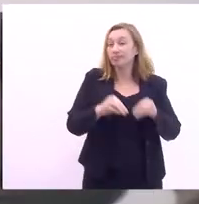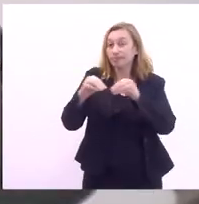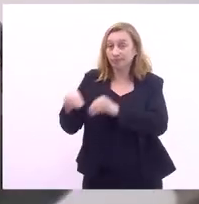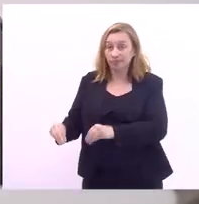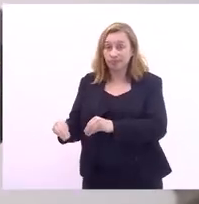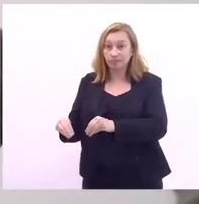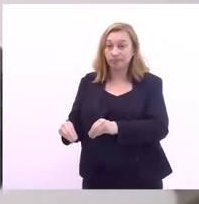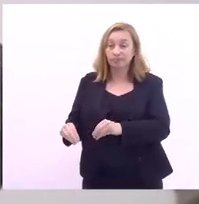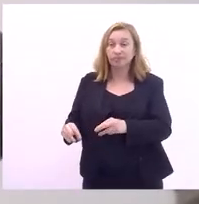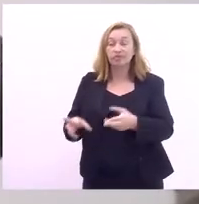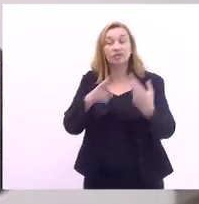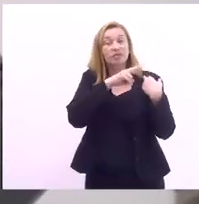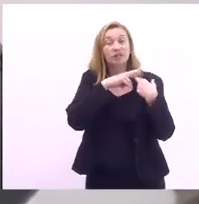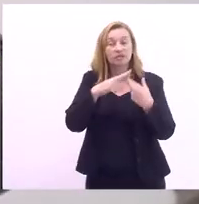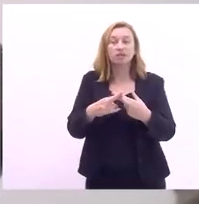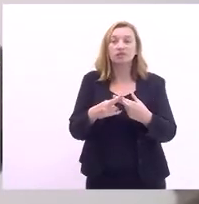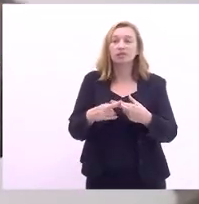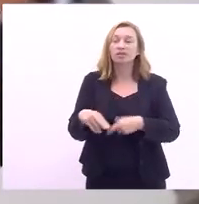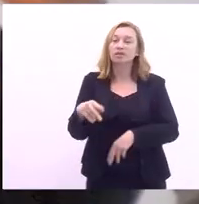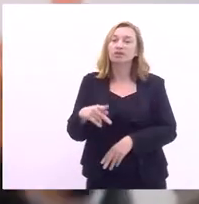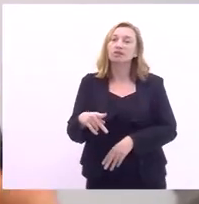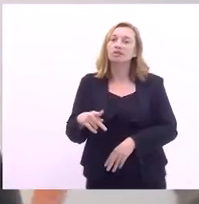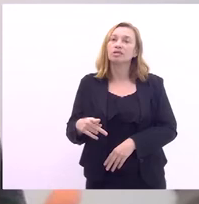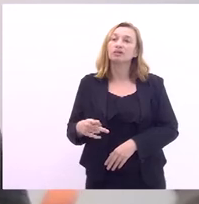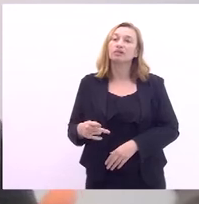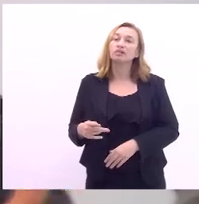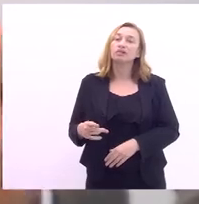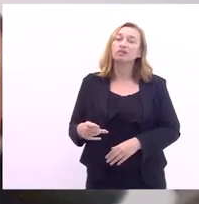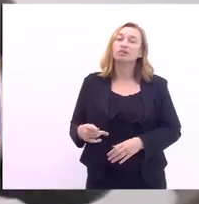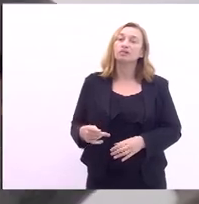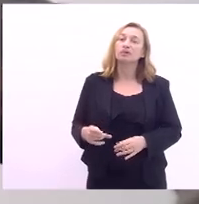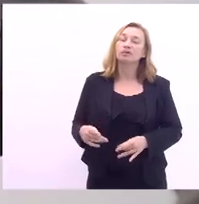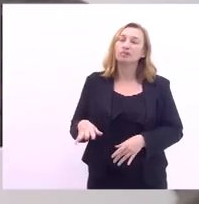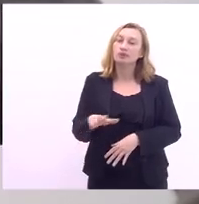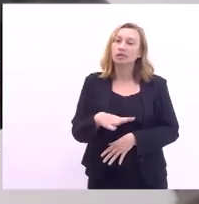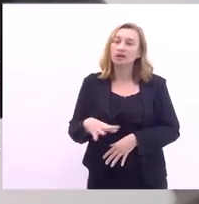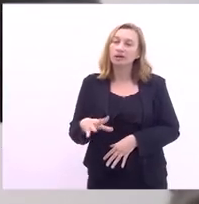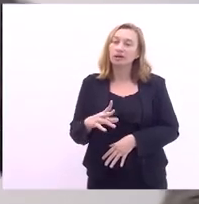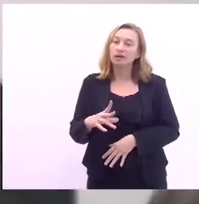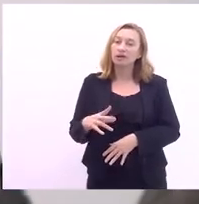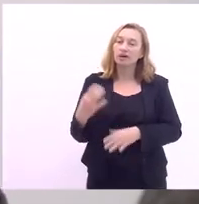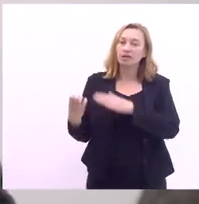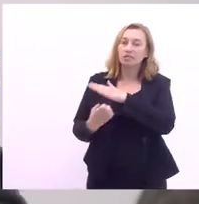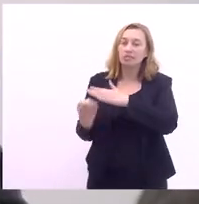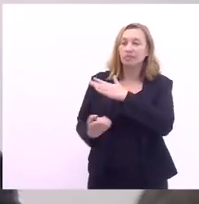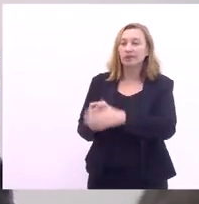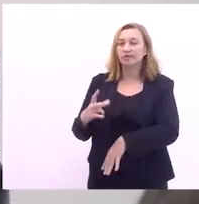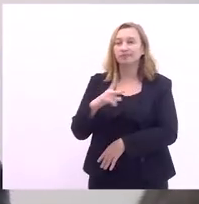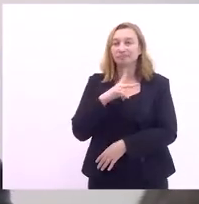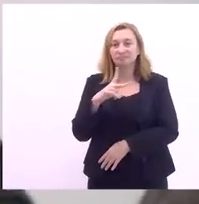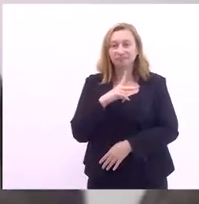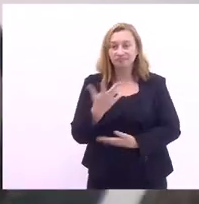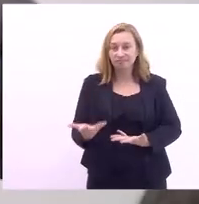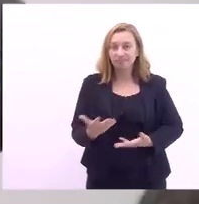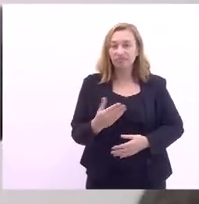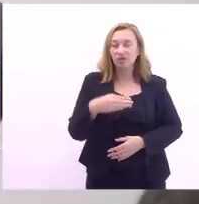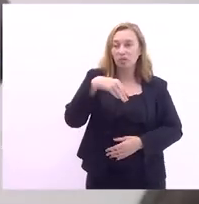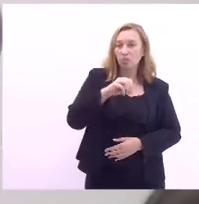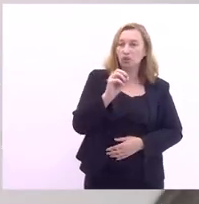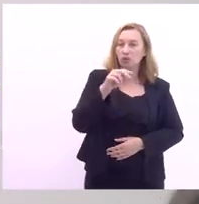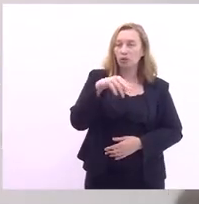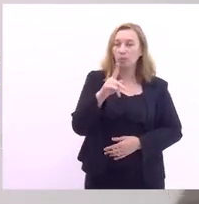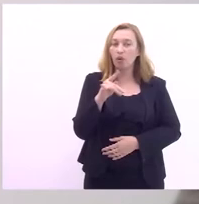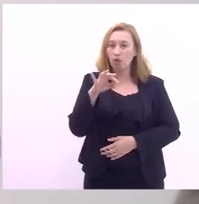de responsabilidades públicas para a iniciativa privada e a transferência de monopólios.